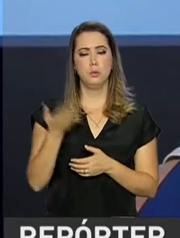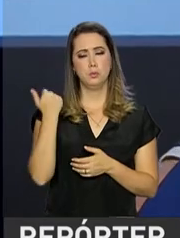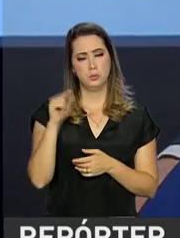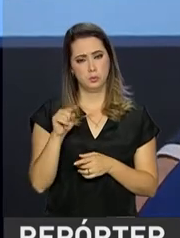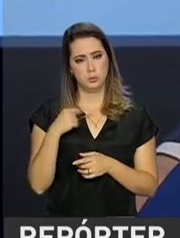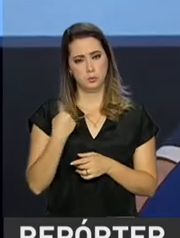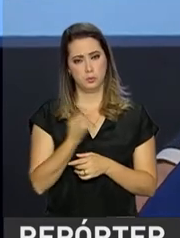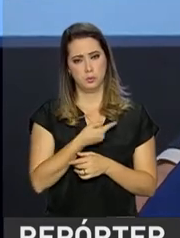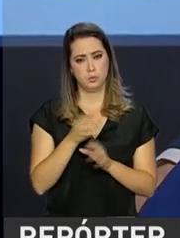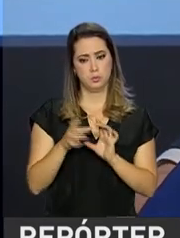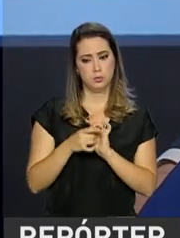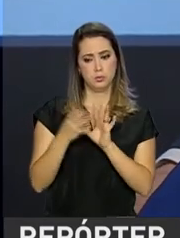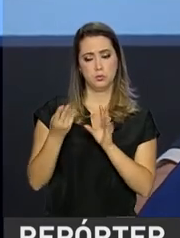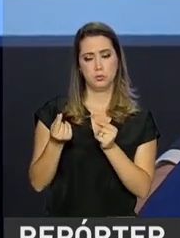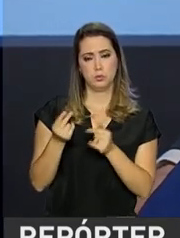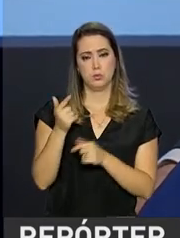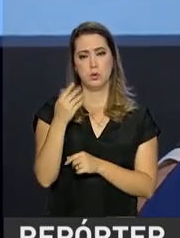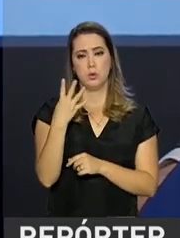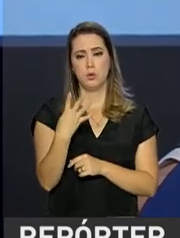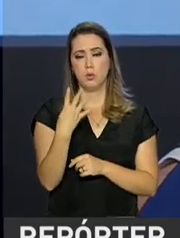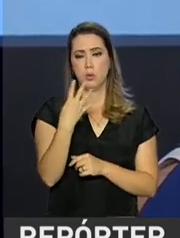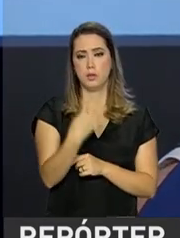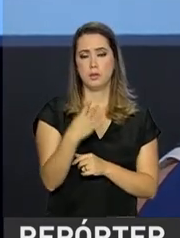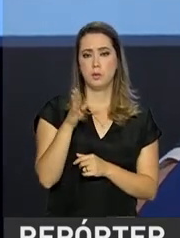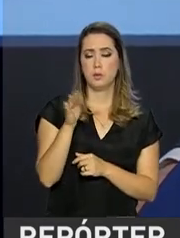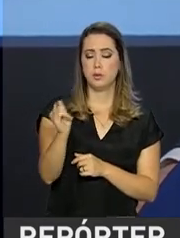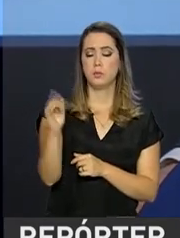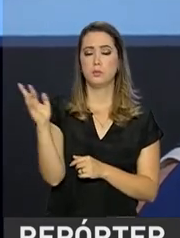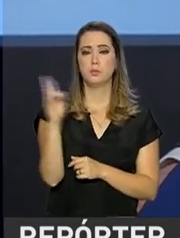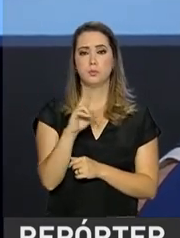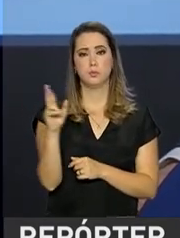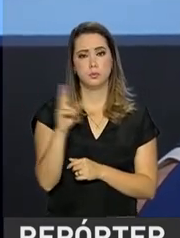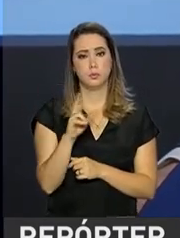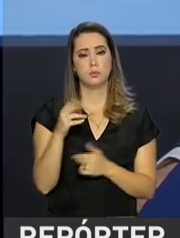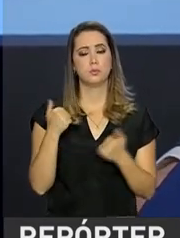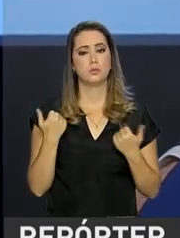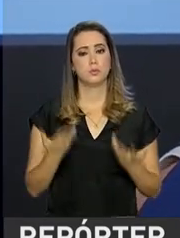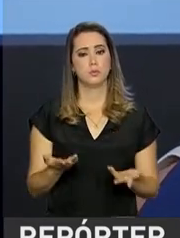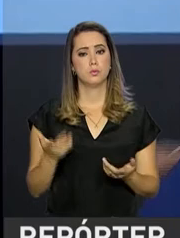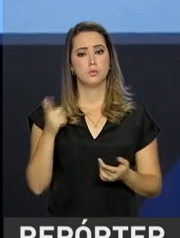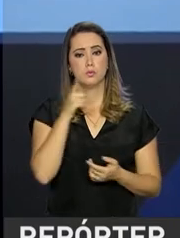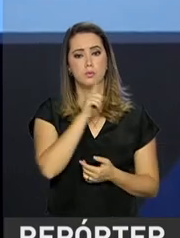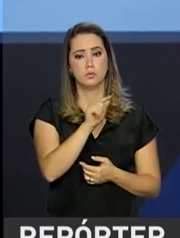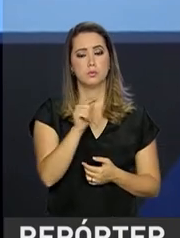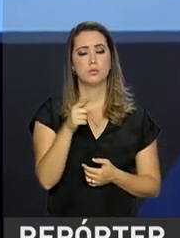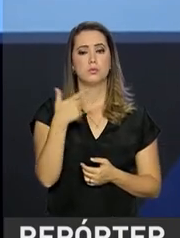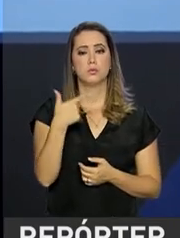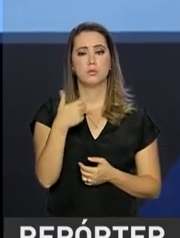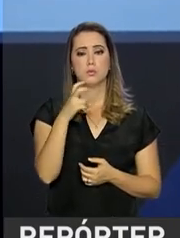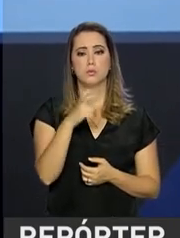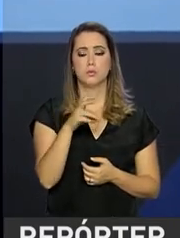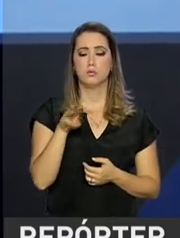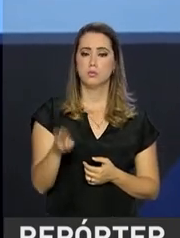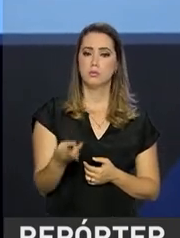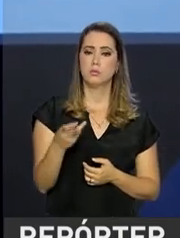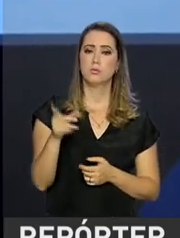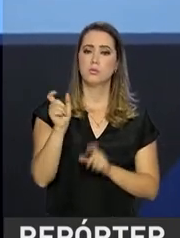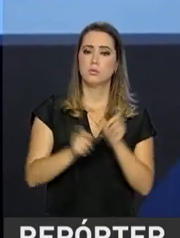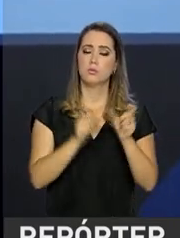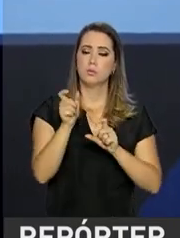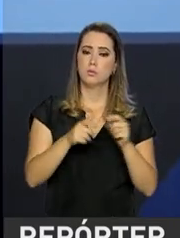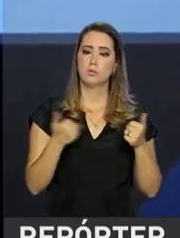oportunidade nós liberamos cerca de 44 bilhões de reais atingindo 25 milhões de